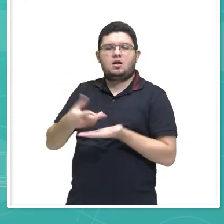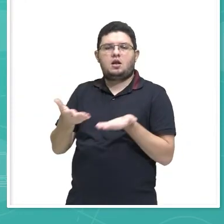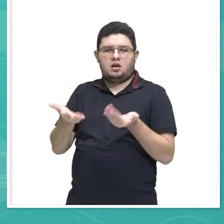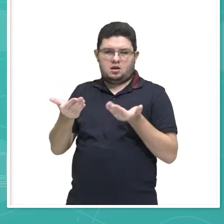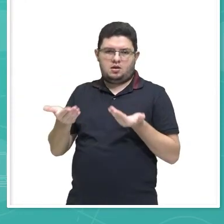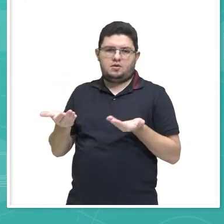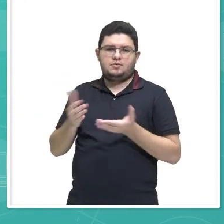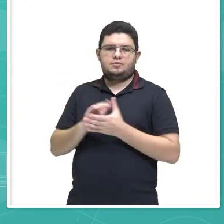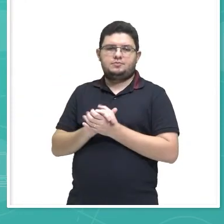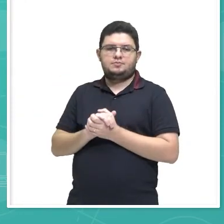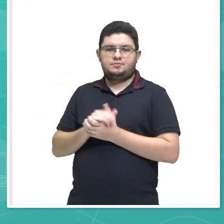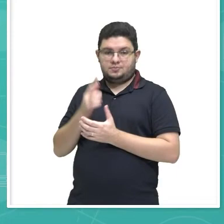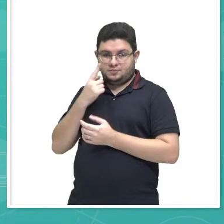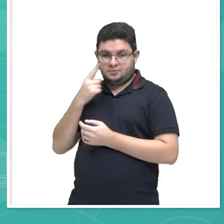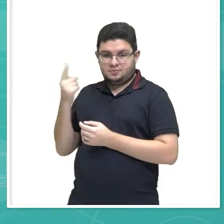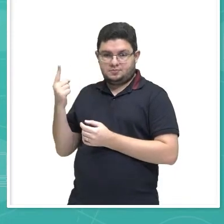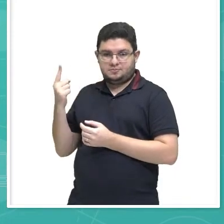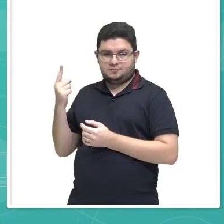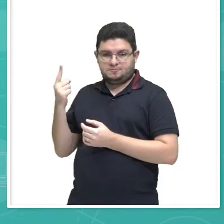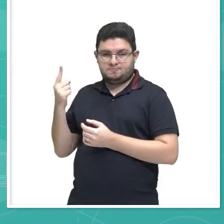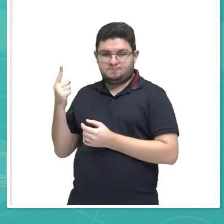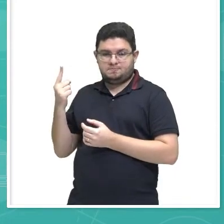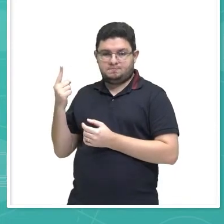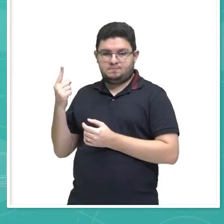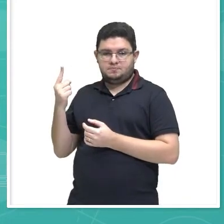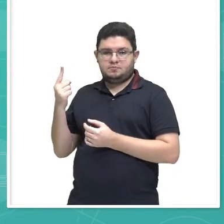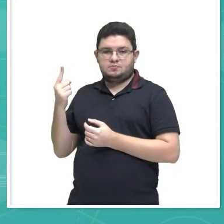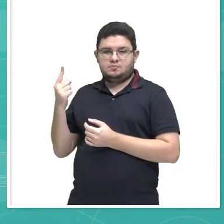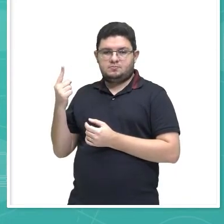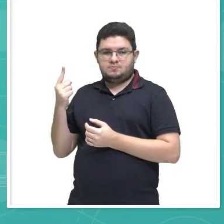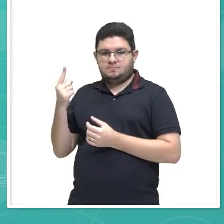de rolamento dentro do judô, o yokokemi.